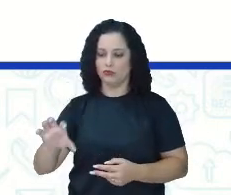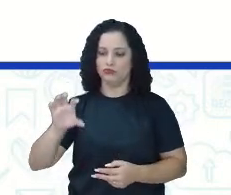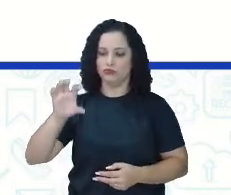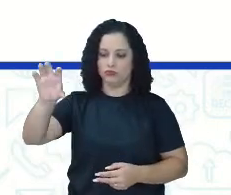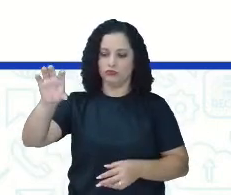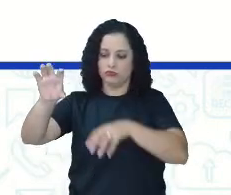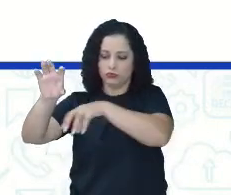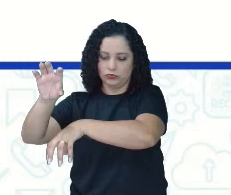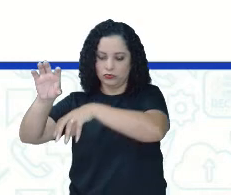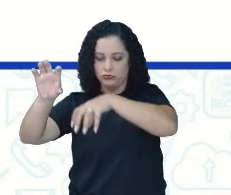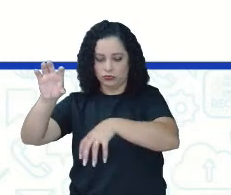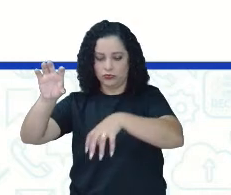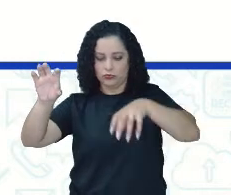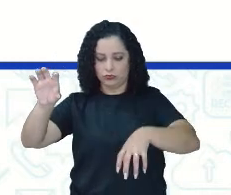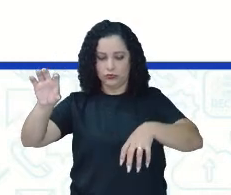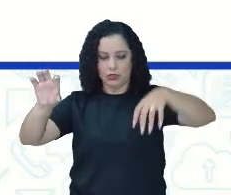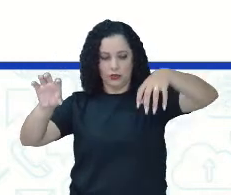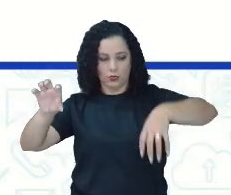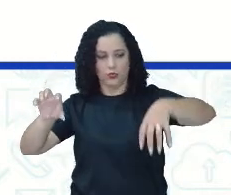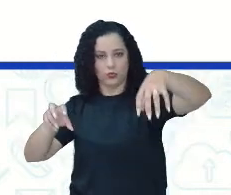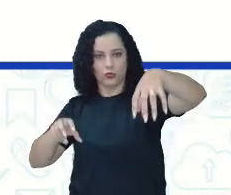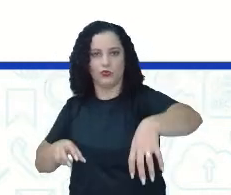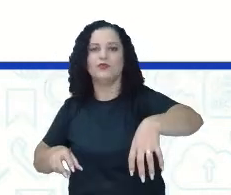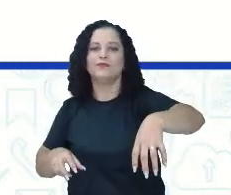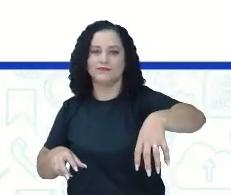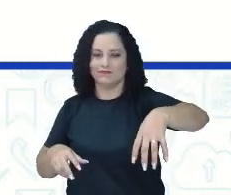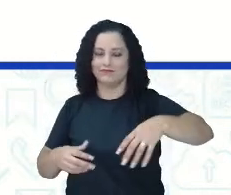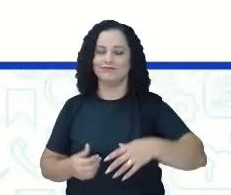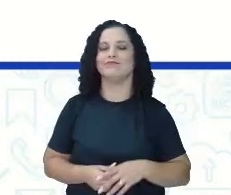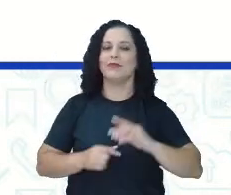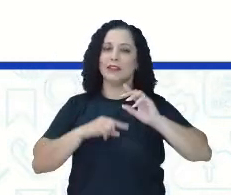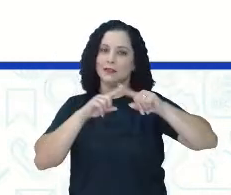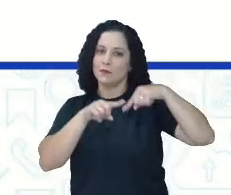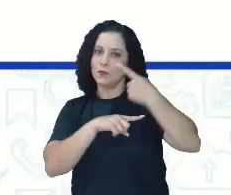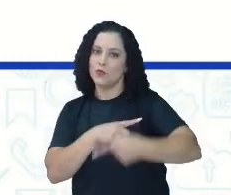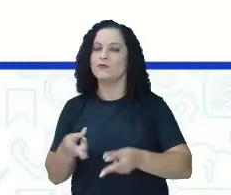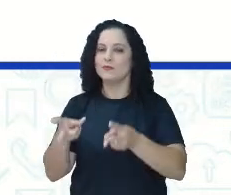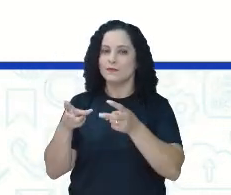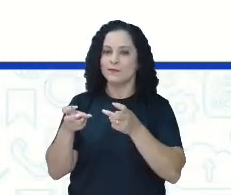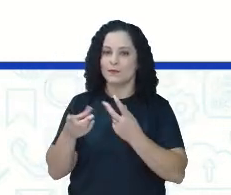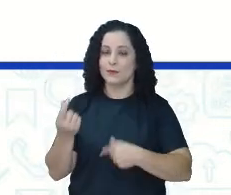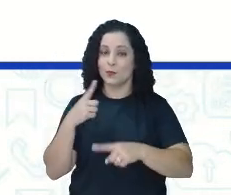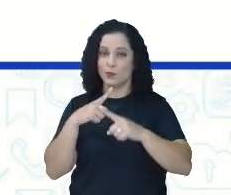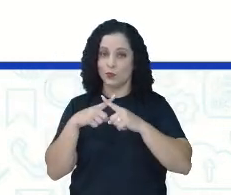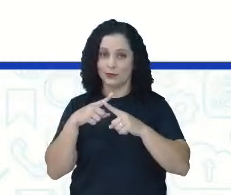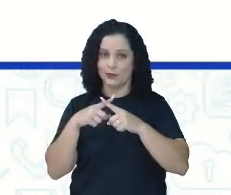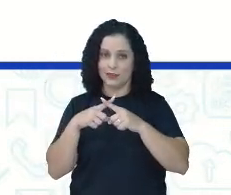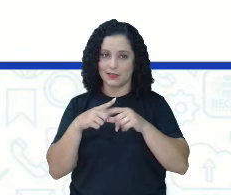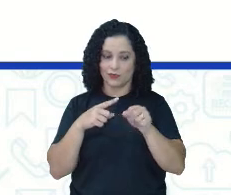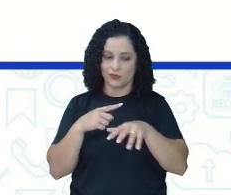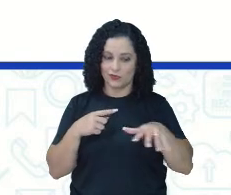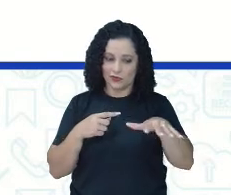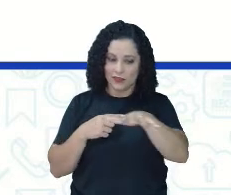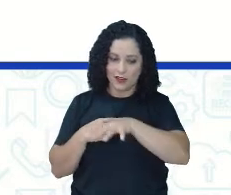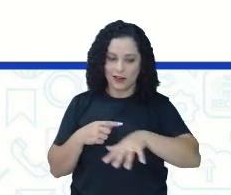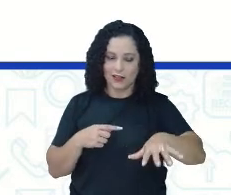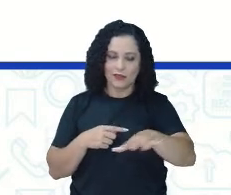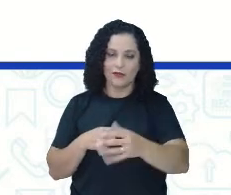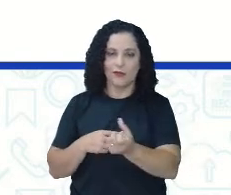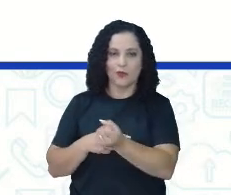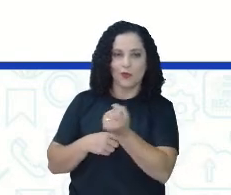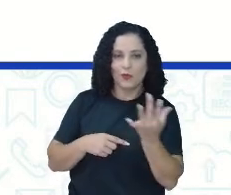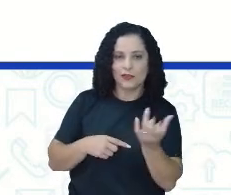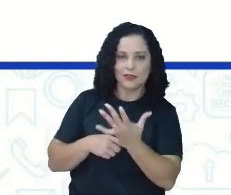comprimento e 2 unidades na profundidade. No próximo, a gente vai verificar que a multiplicação disso vai dar o total de cubinhos que a